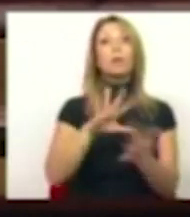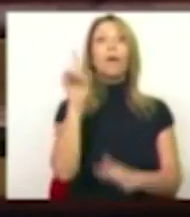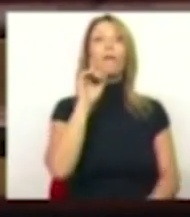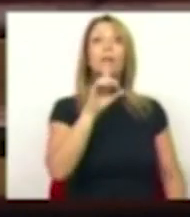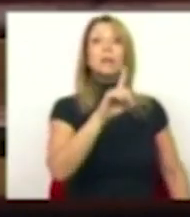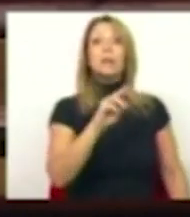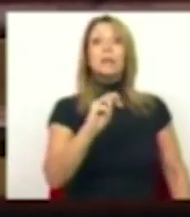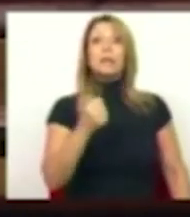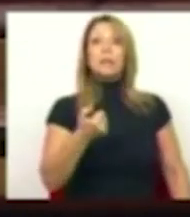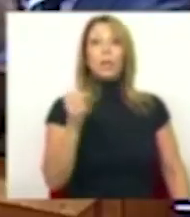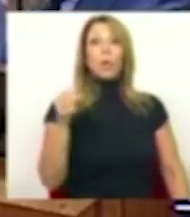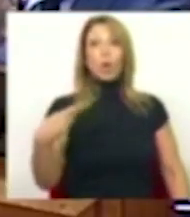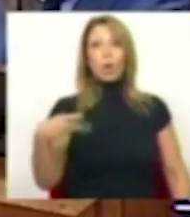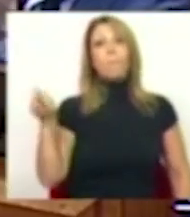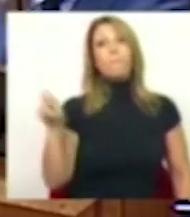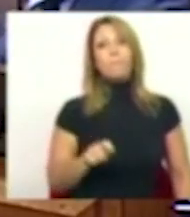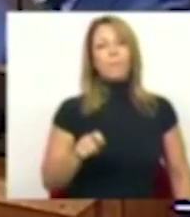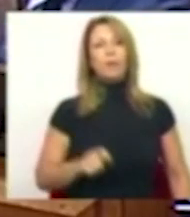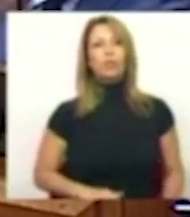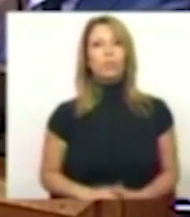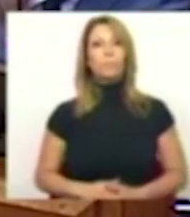635 euros mensais.